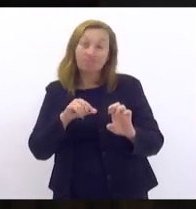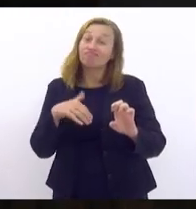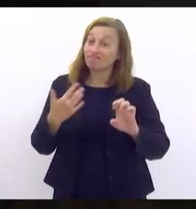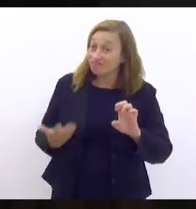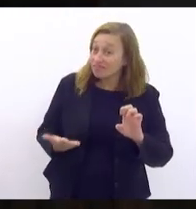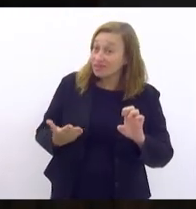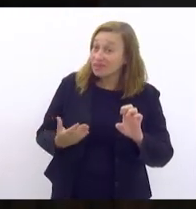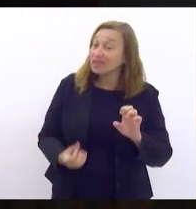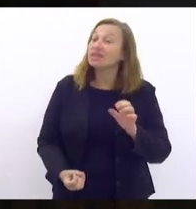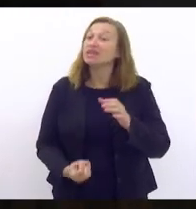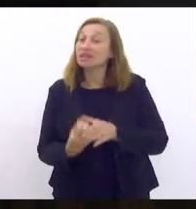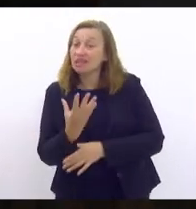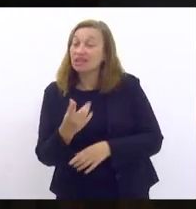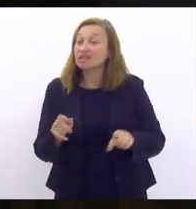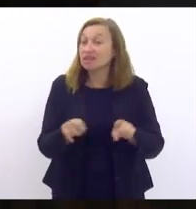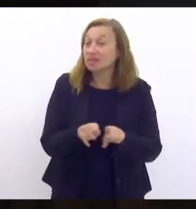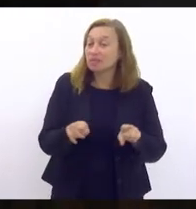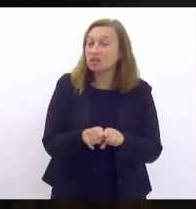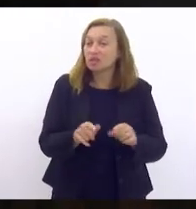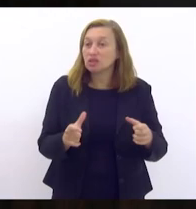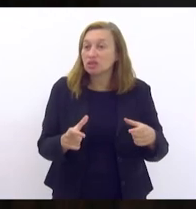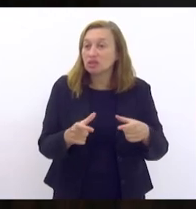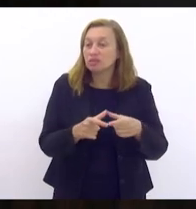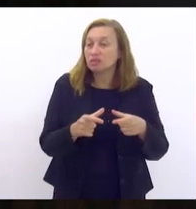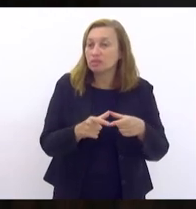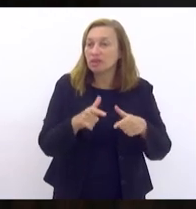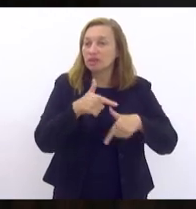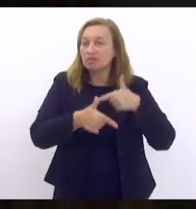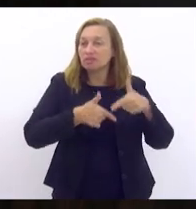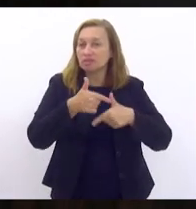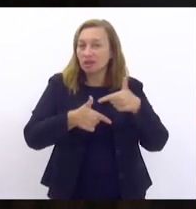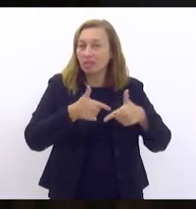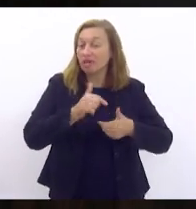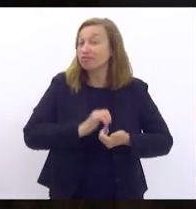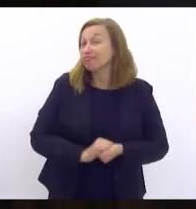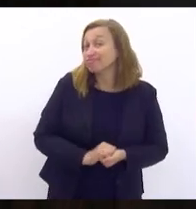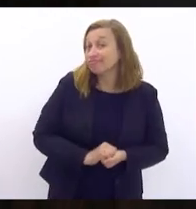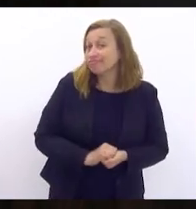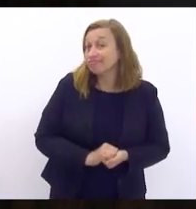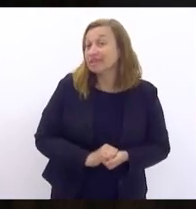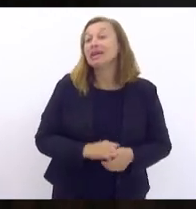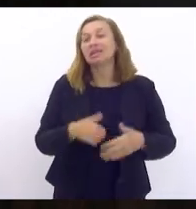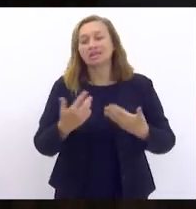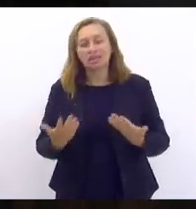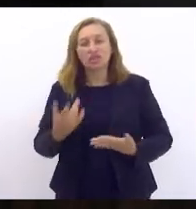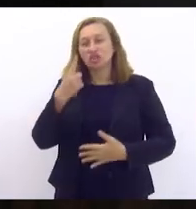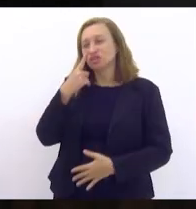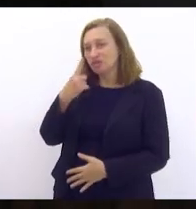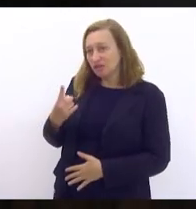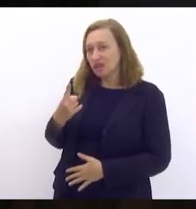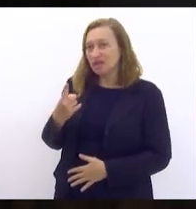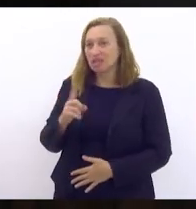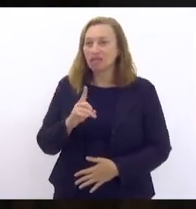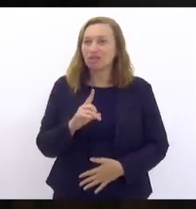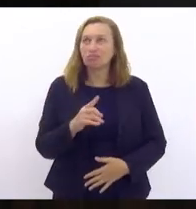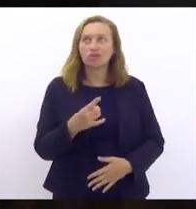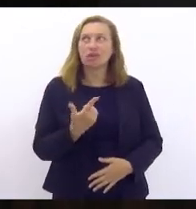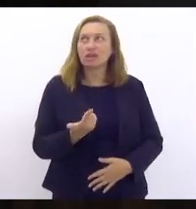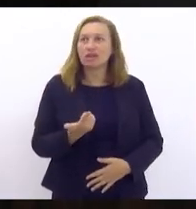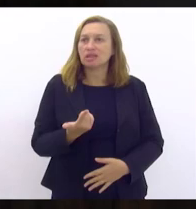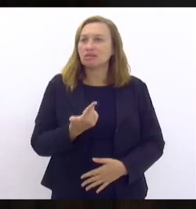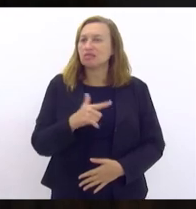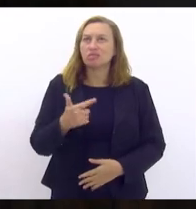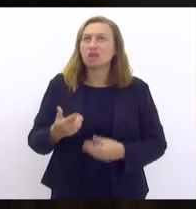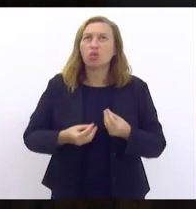geradores também de pequenos e migros empregos né então a gente vê não há para não